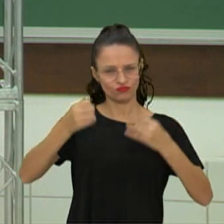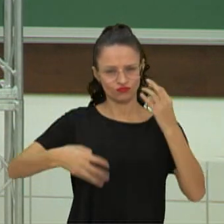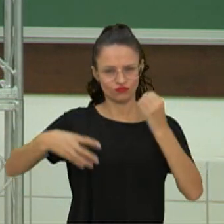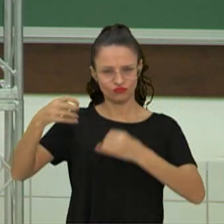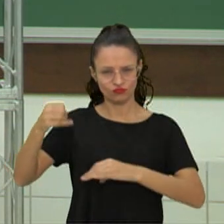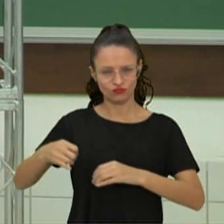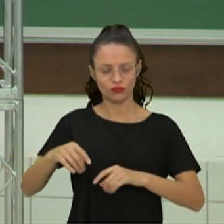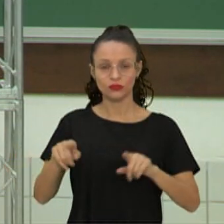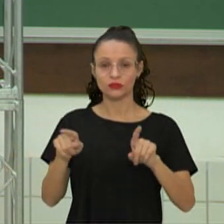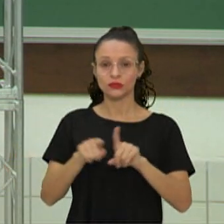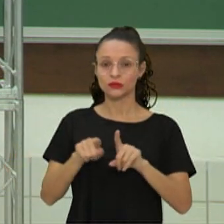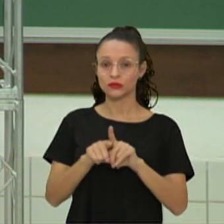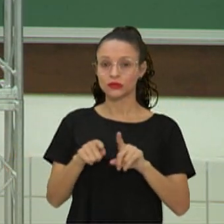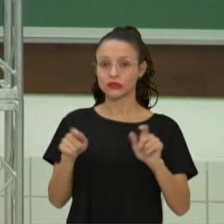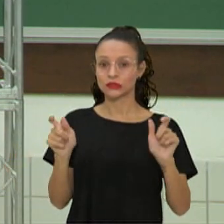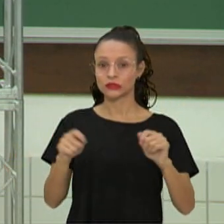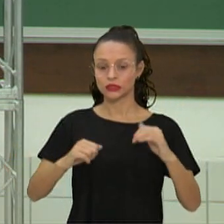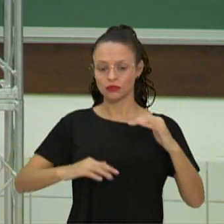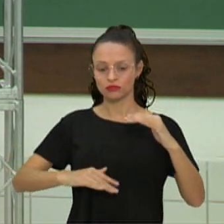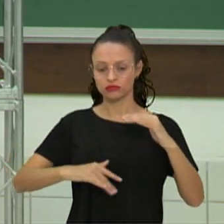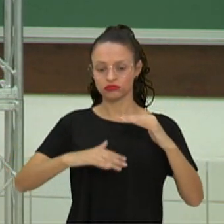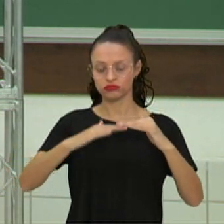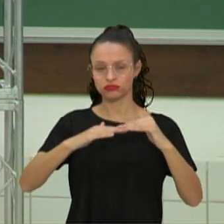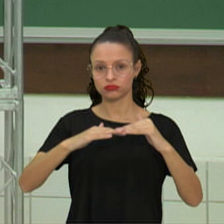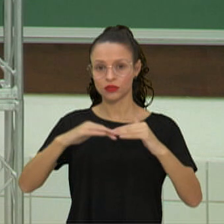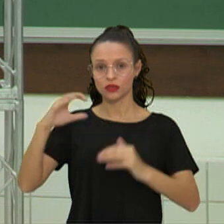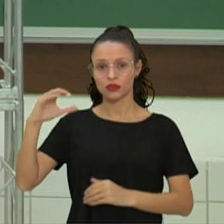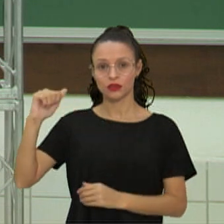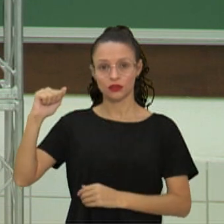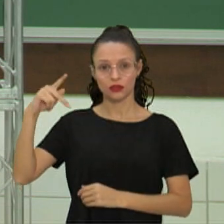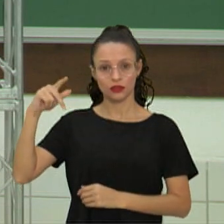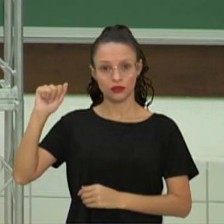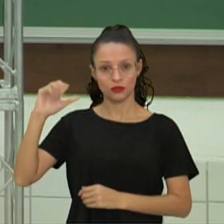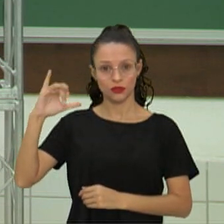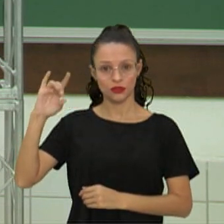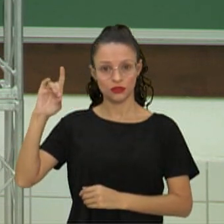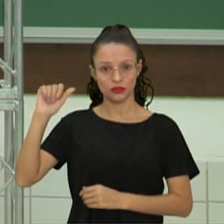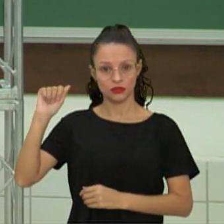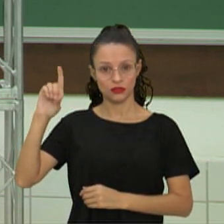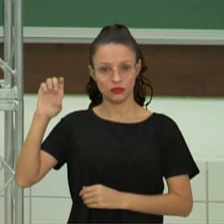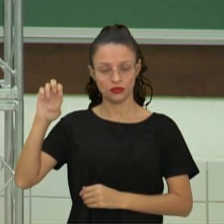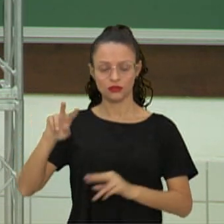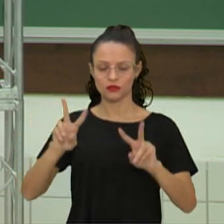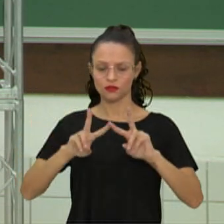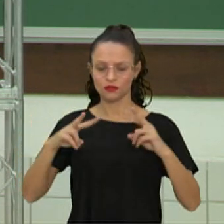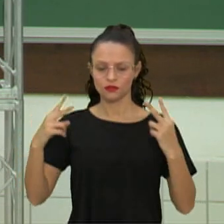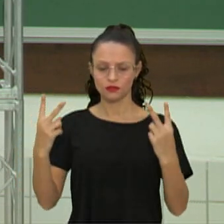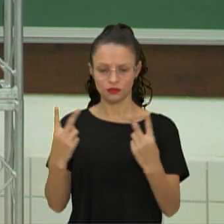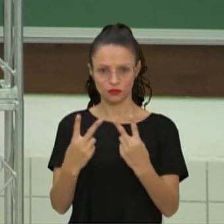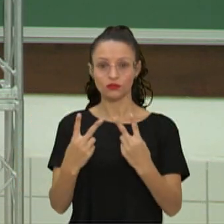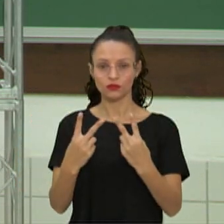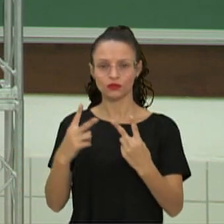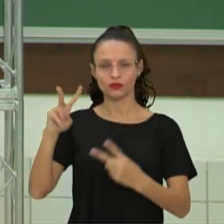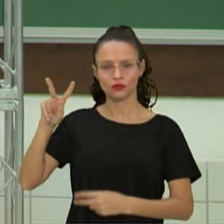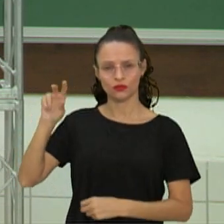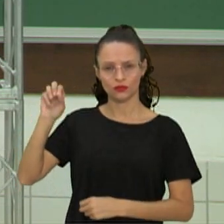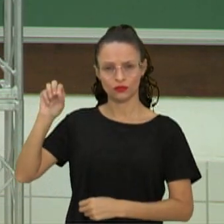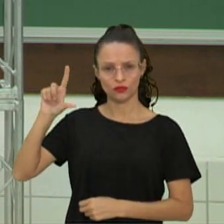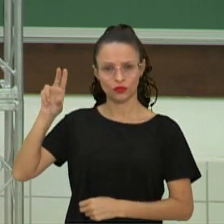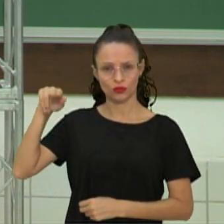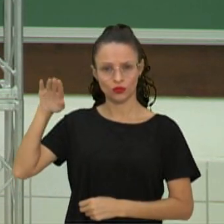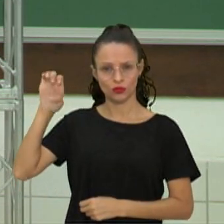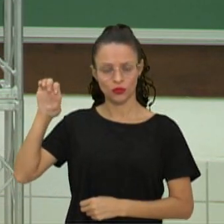Ou capacidade, tá? O volume é aquela ideia de que quanto de espaço um corpo ocupa. E a